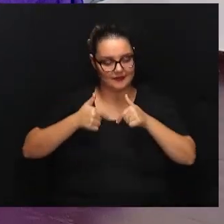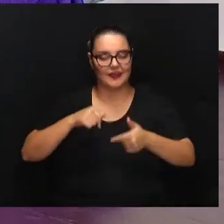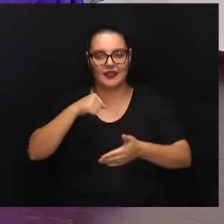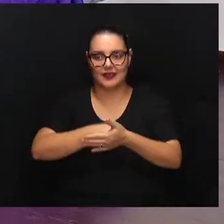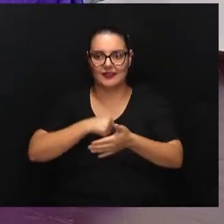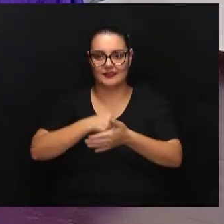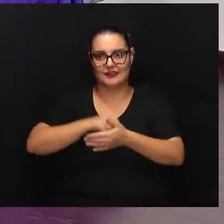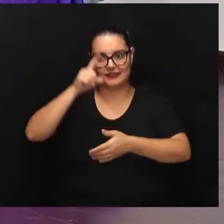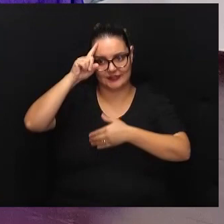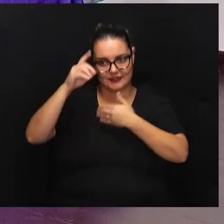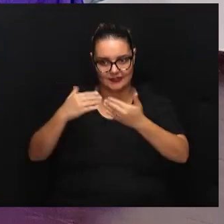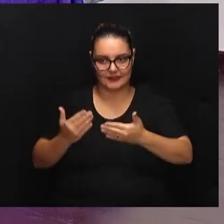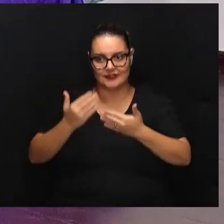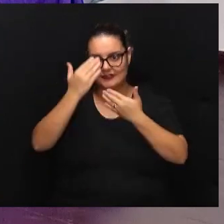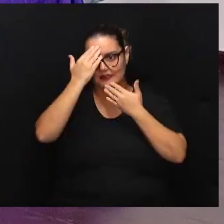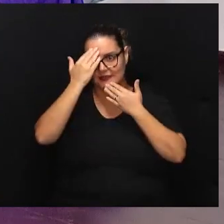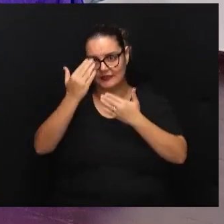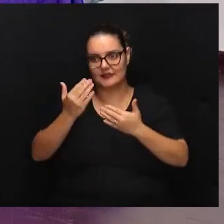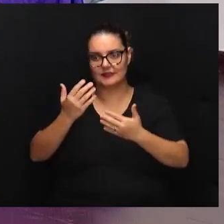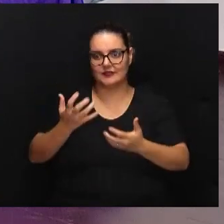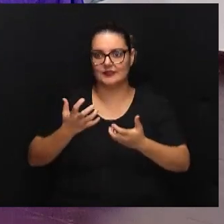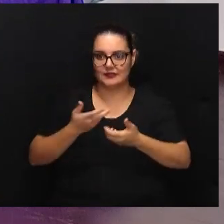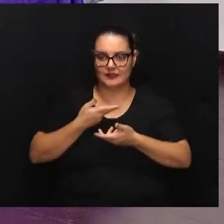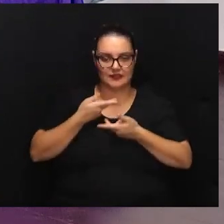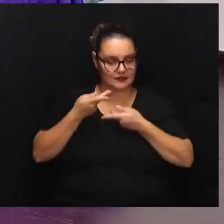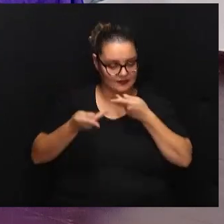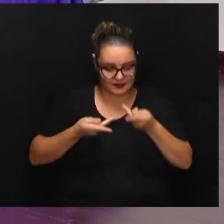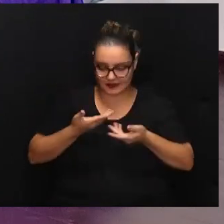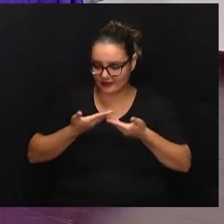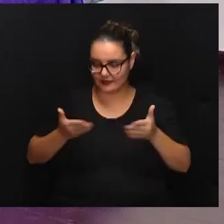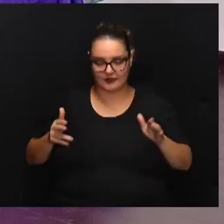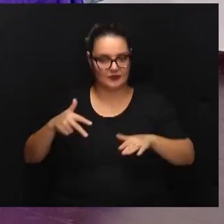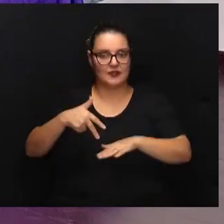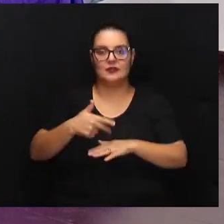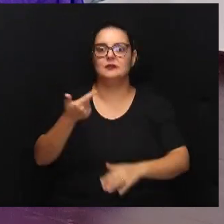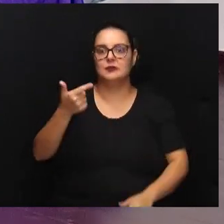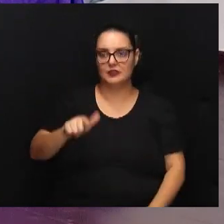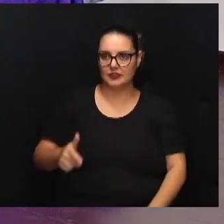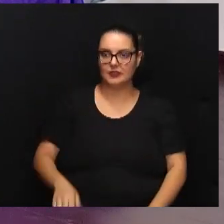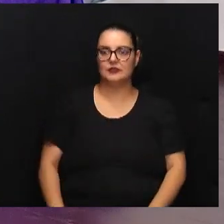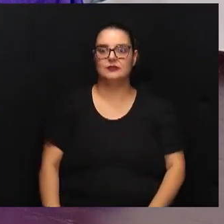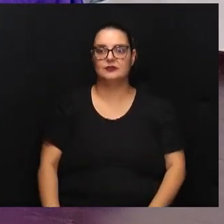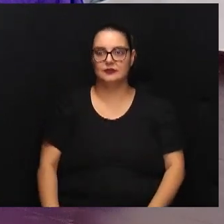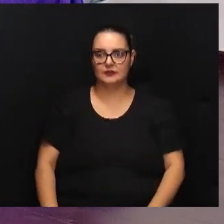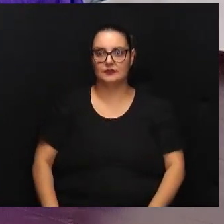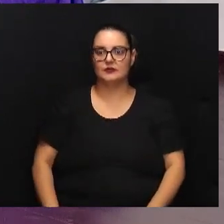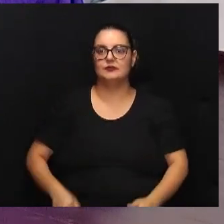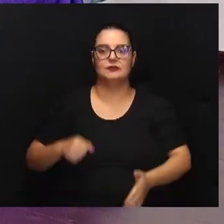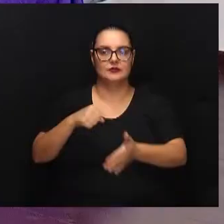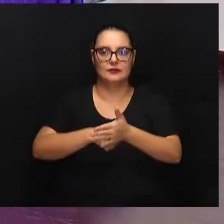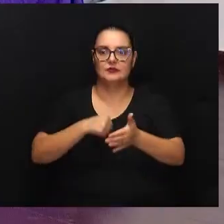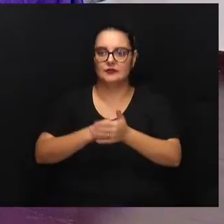eu estou aqui à disposição para a gente continuar fazendo e lutando pelo que for preciso. Tá lá.